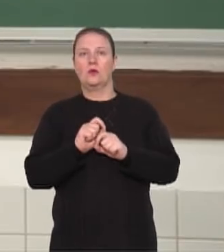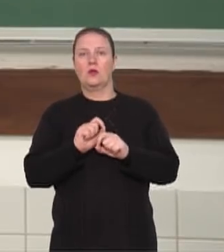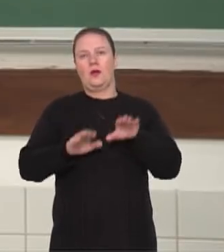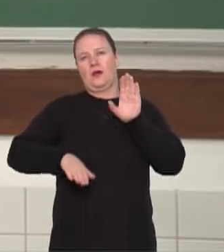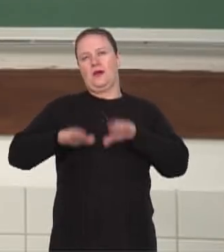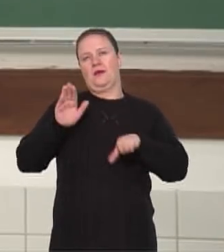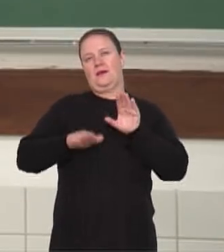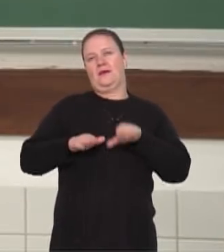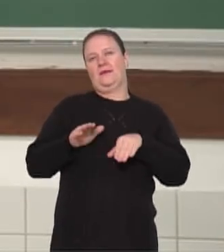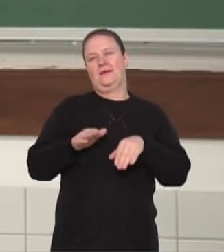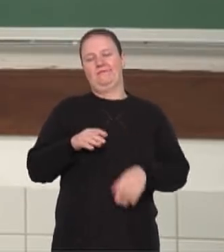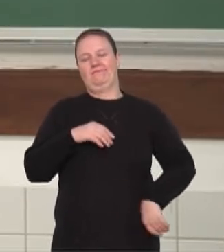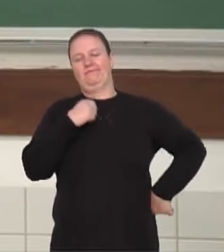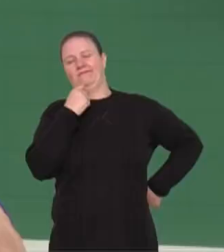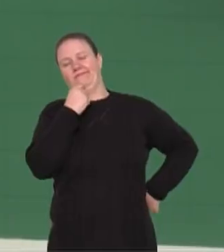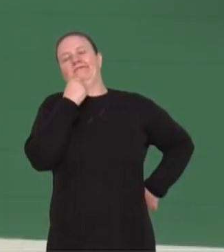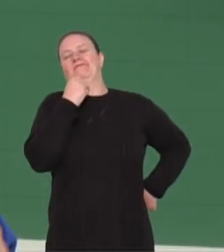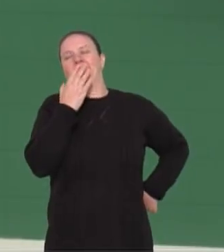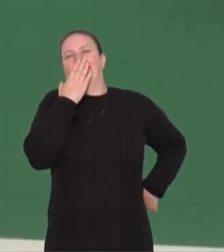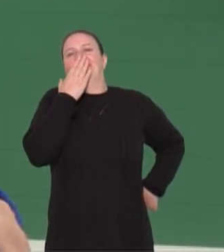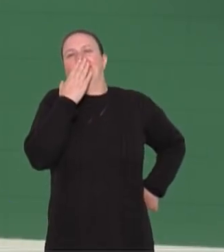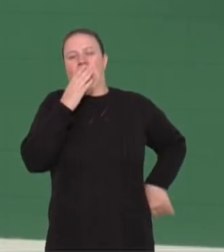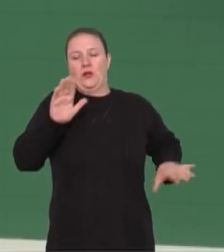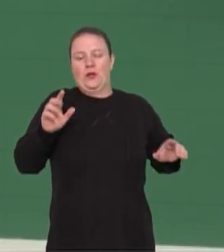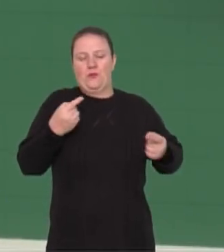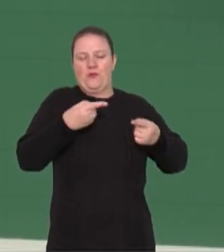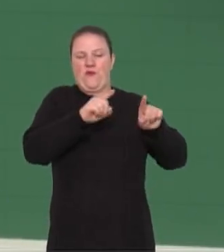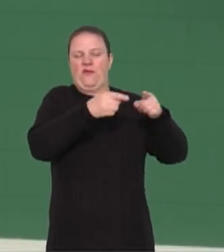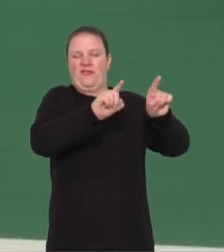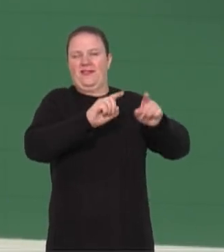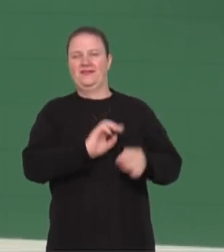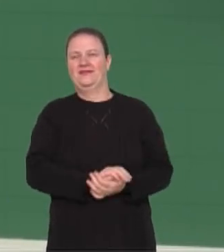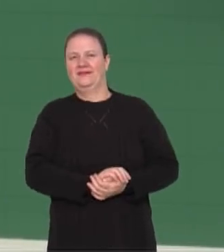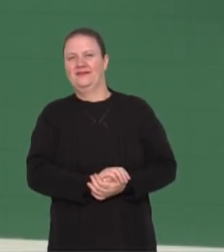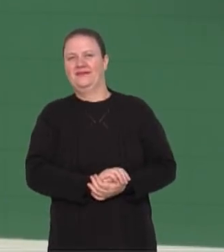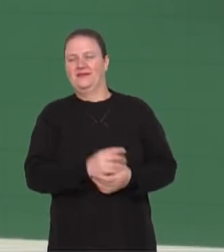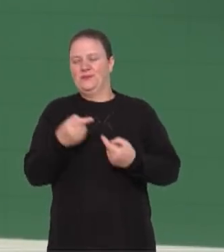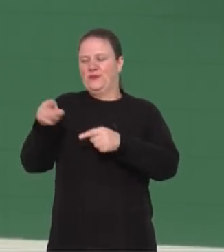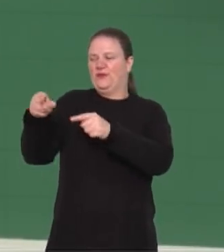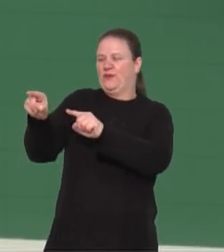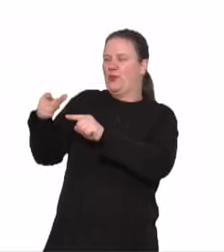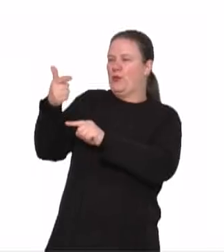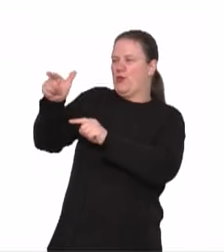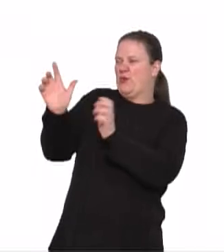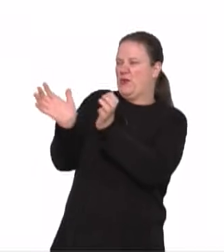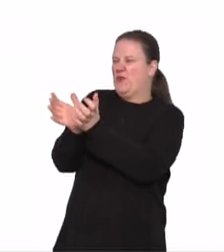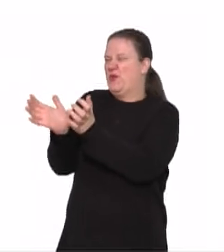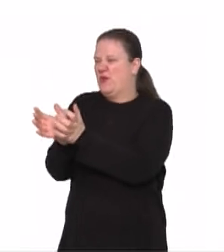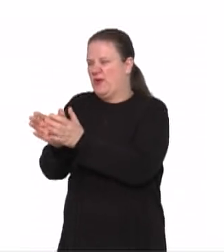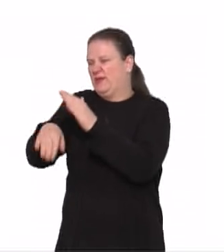tanto irônico, no caso também, né? Para meio que provocar ali os torcedores, por exemplo, dos outros times e tal.